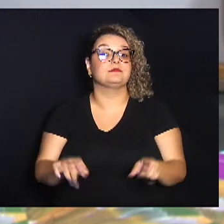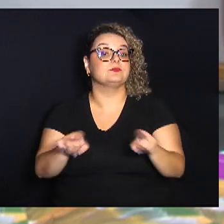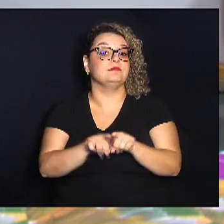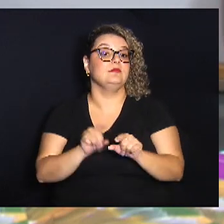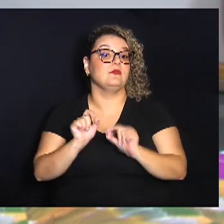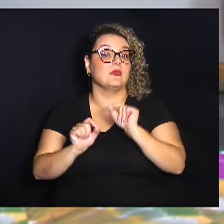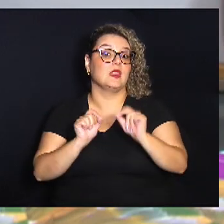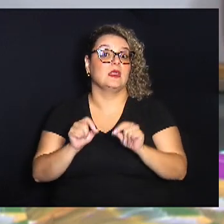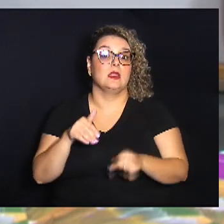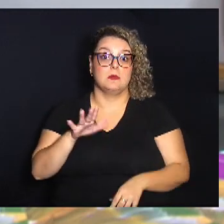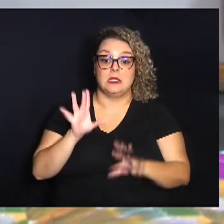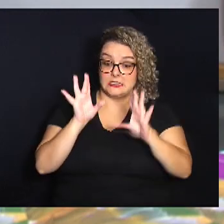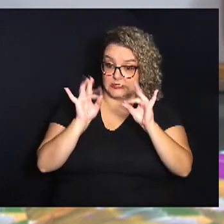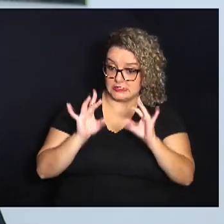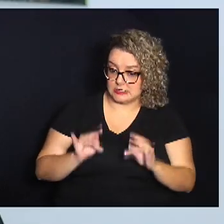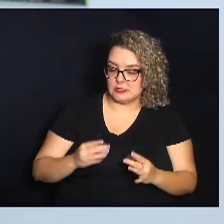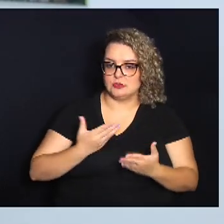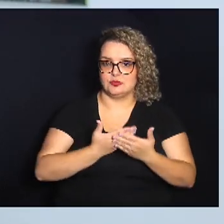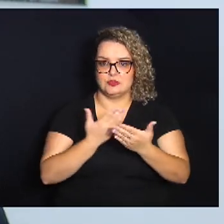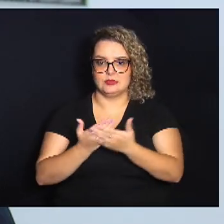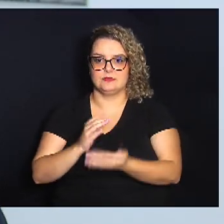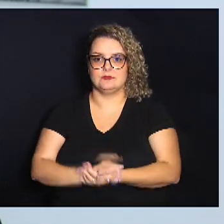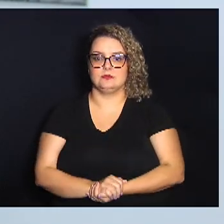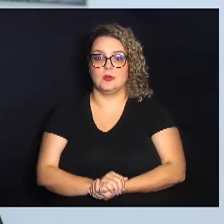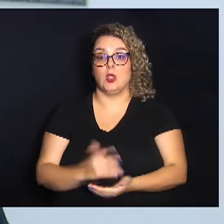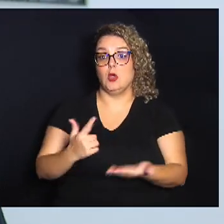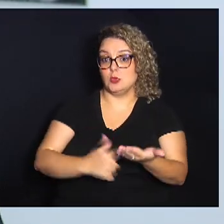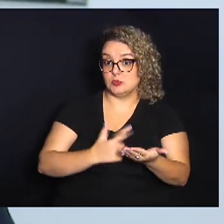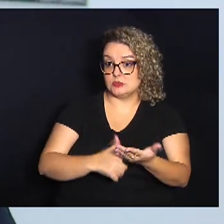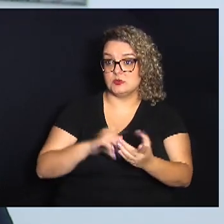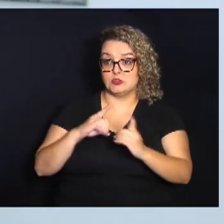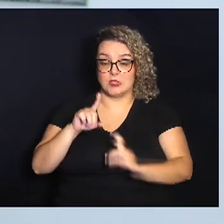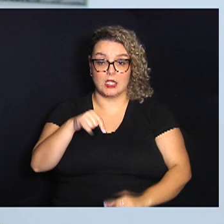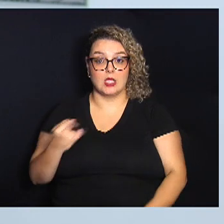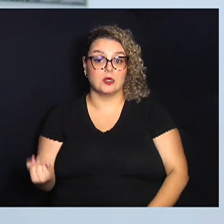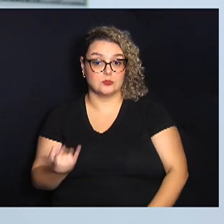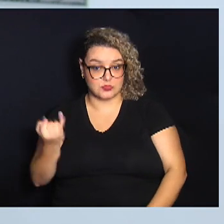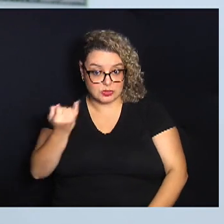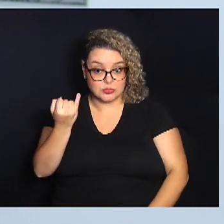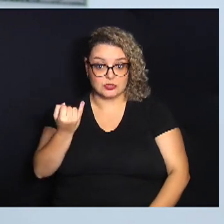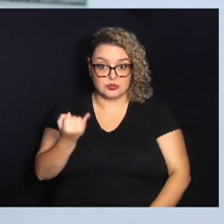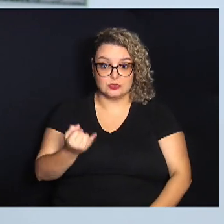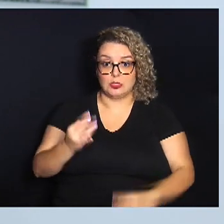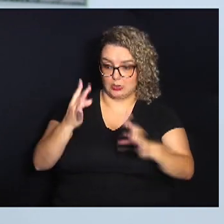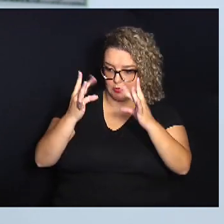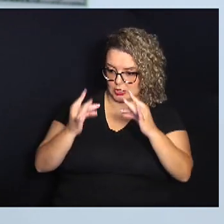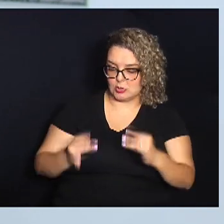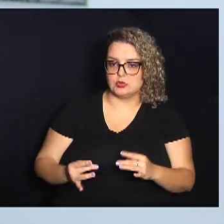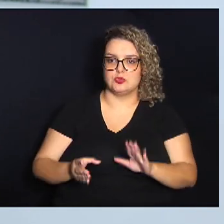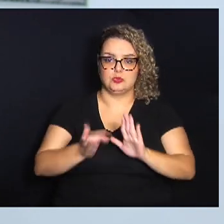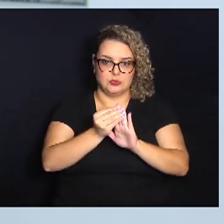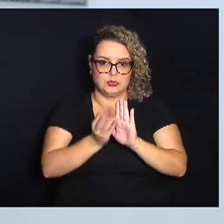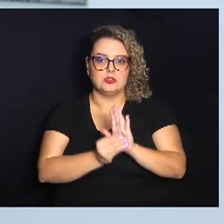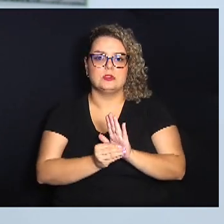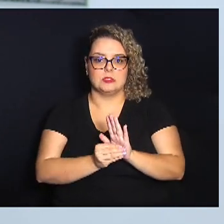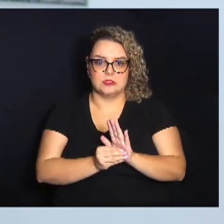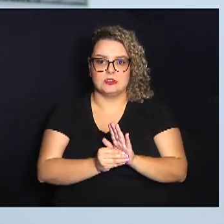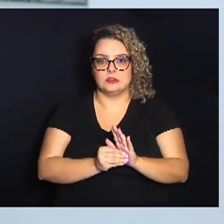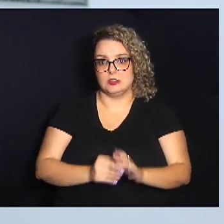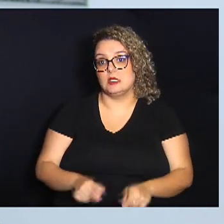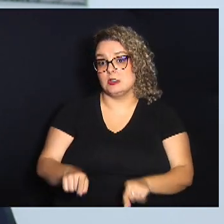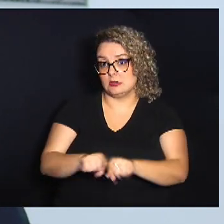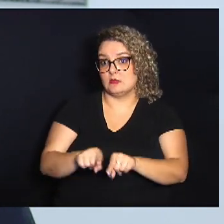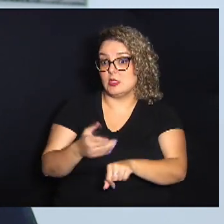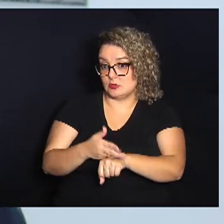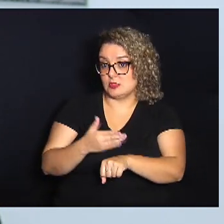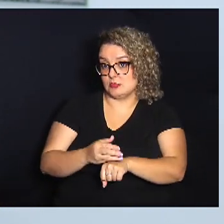ir mais fundo nos estudos. O livro didático, para mim, ele é muito importante também para o aprofundamento dos conteúdos e para a resolução de exercícios também,